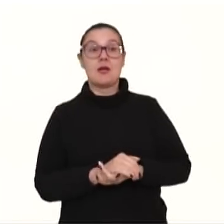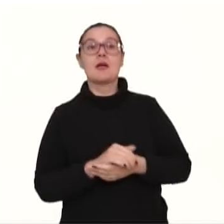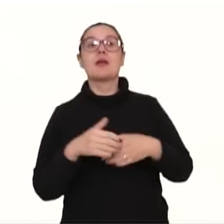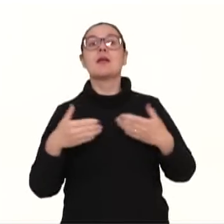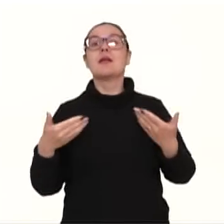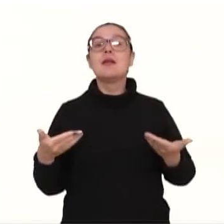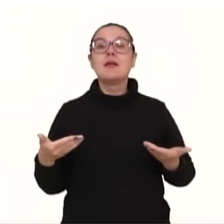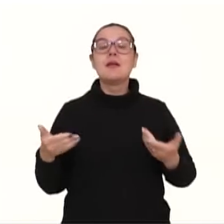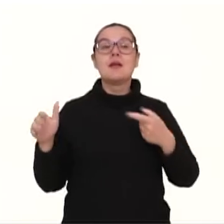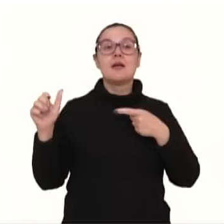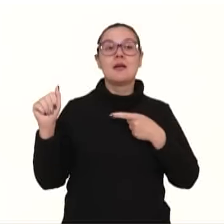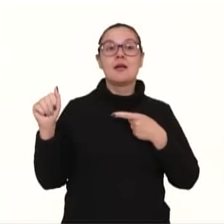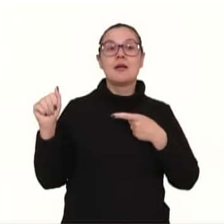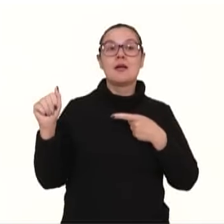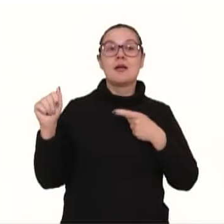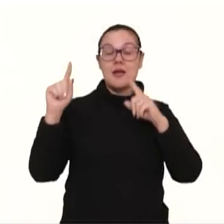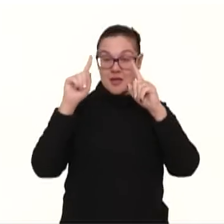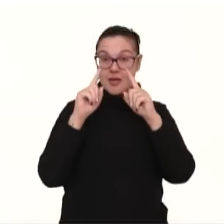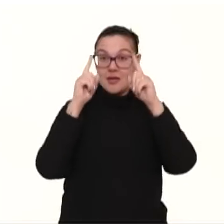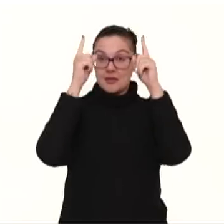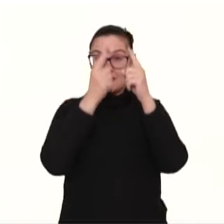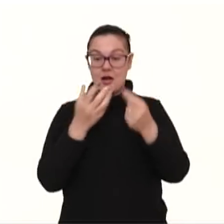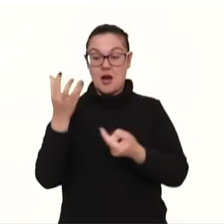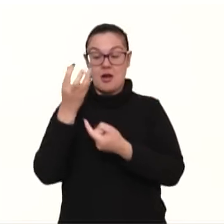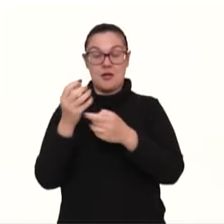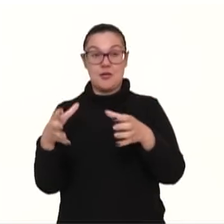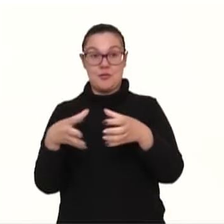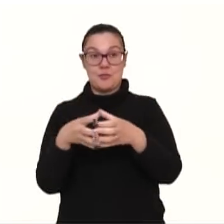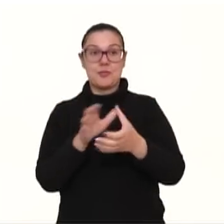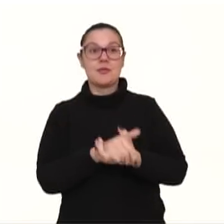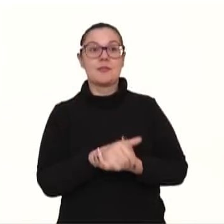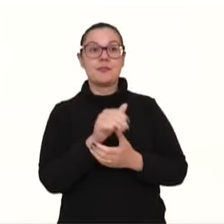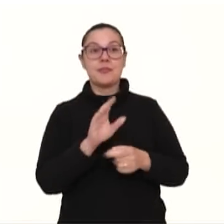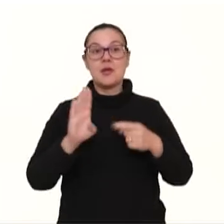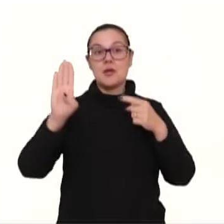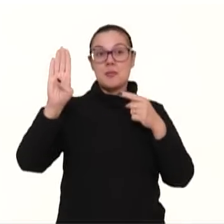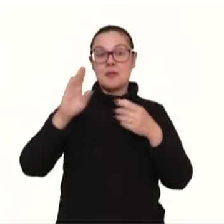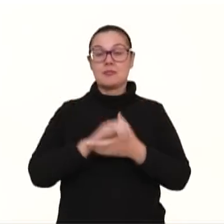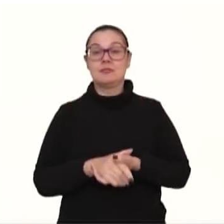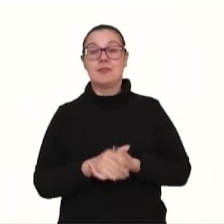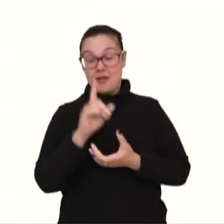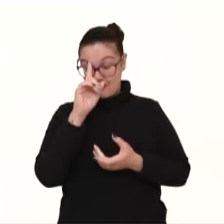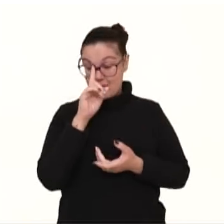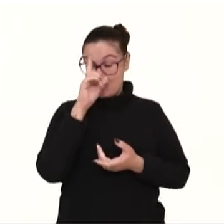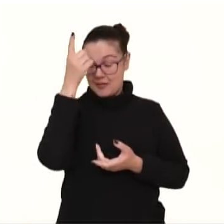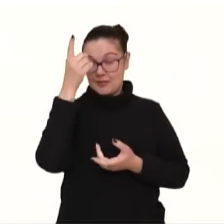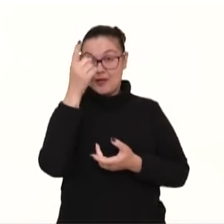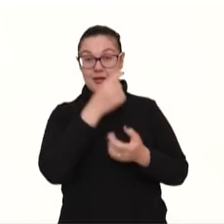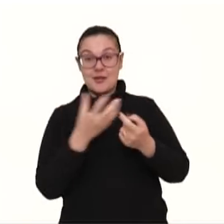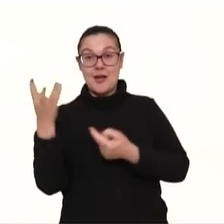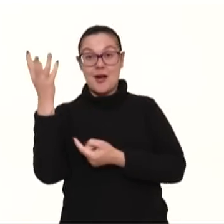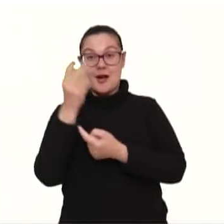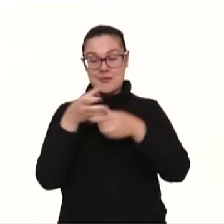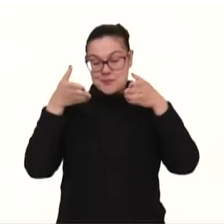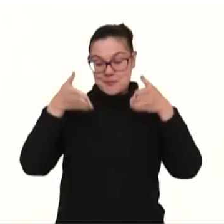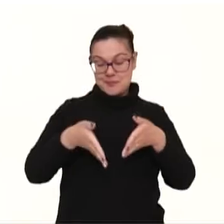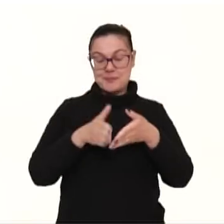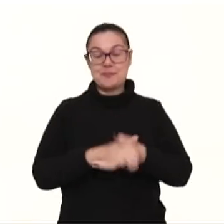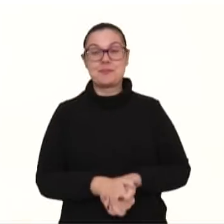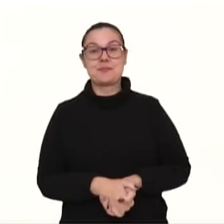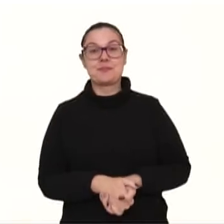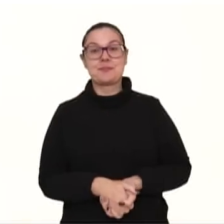a alternativa A, ideia da arte em grupo. E alternativa B, ideia de arte